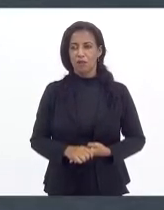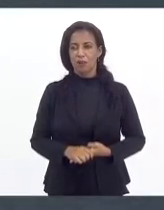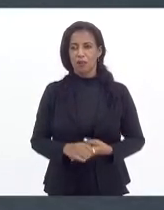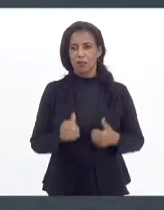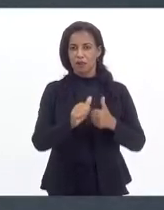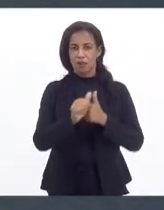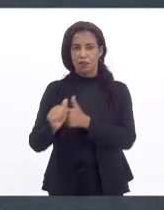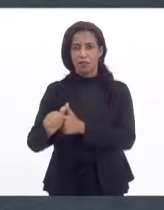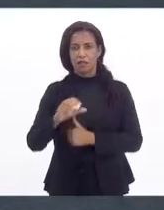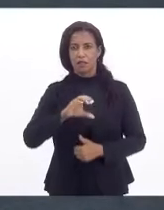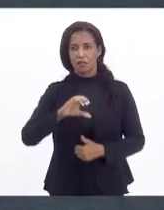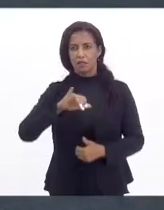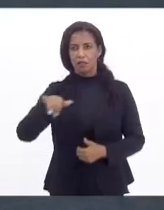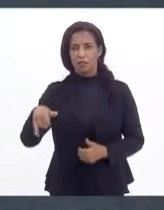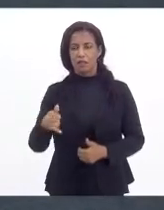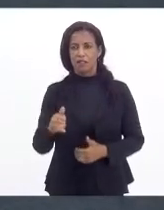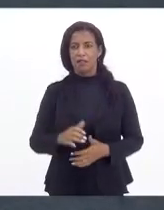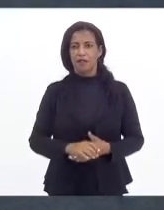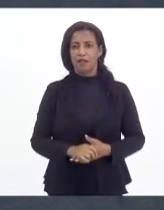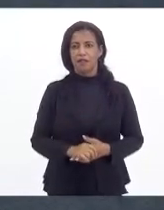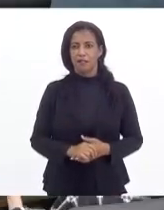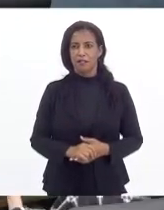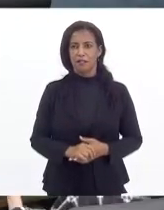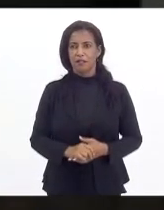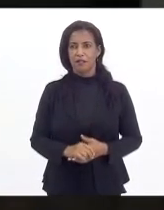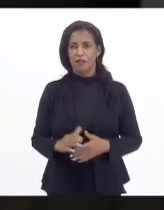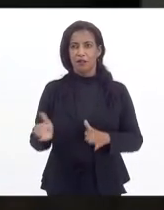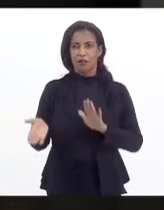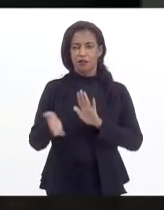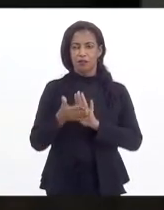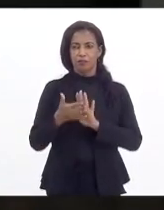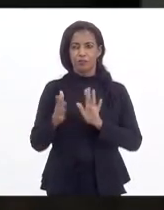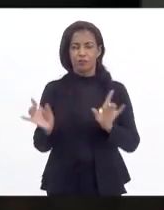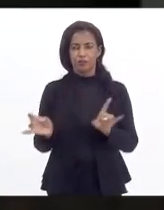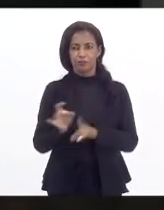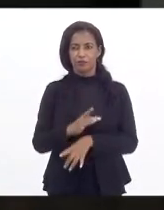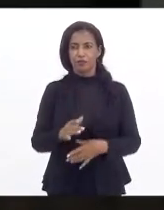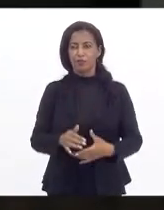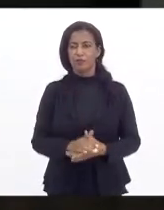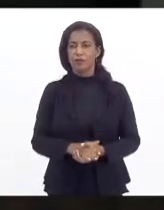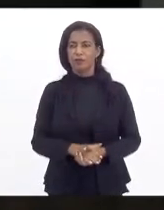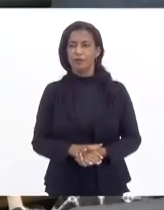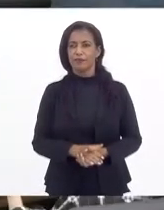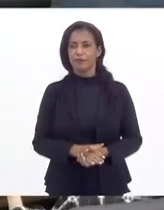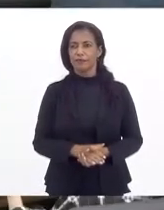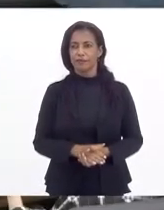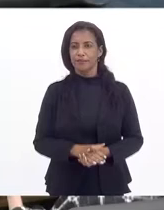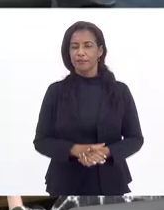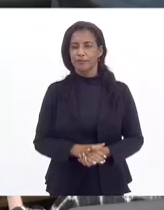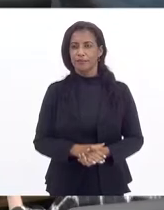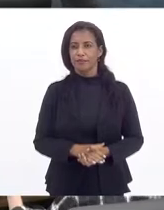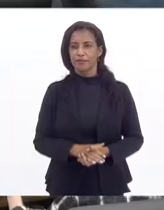Acompanho a CCJ, me acompanhe de novo. Com os pareceres emitidos. Vem ter uma emenda, vê qual é a emenda. Um